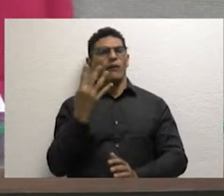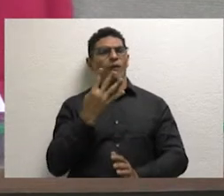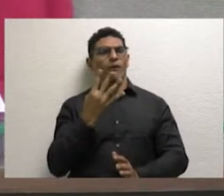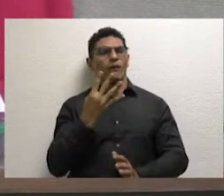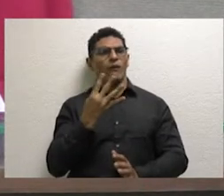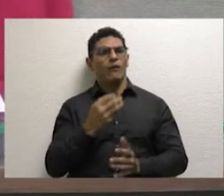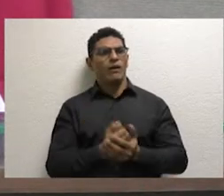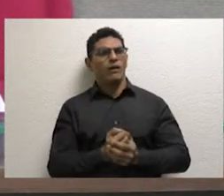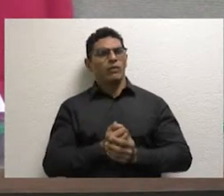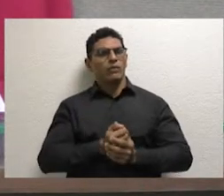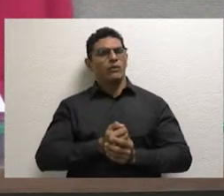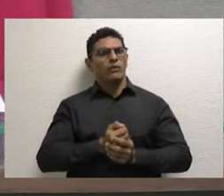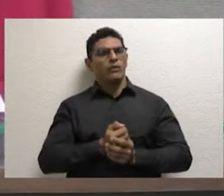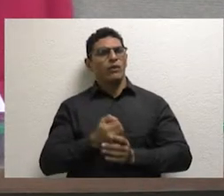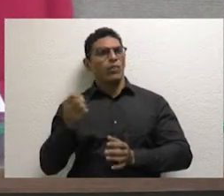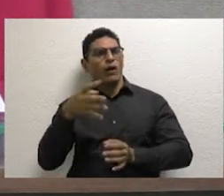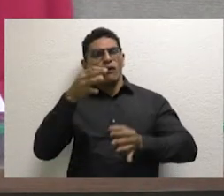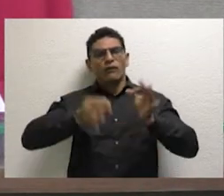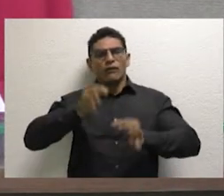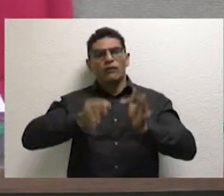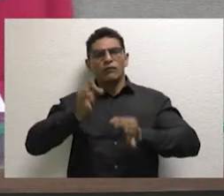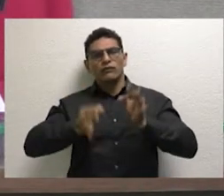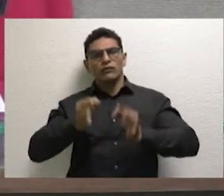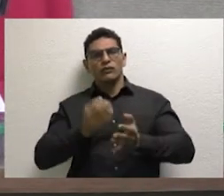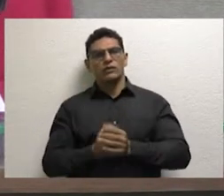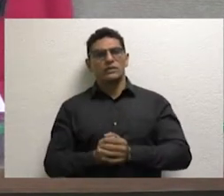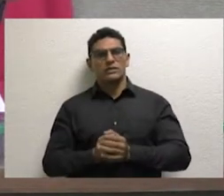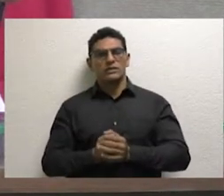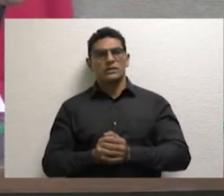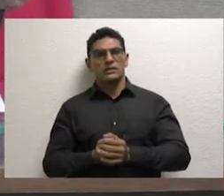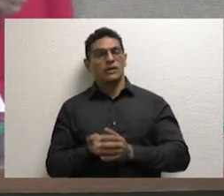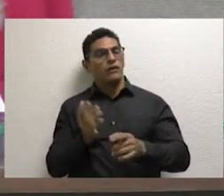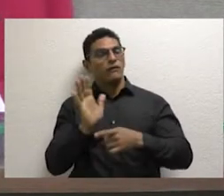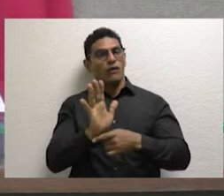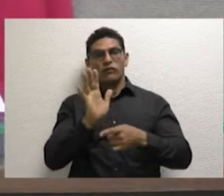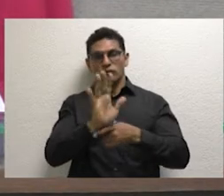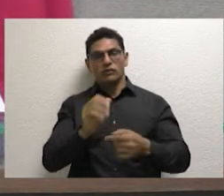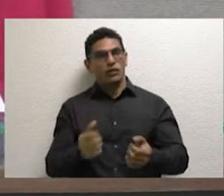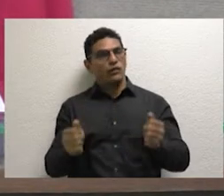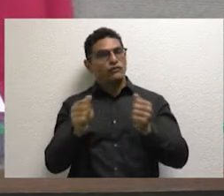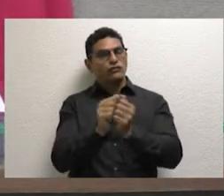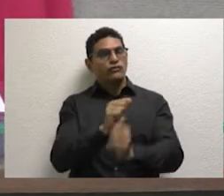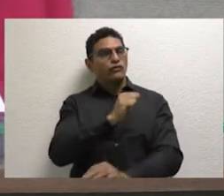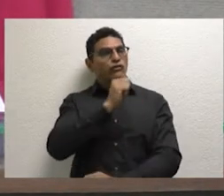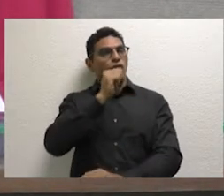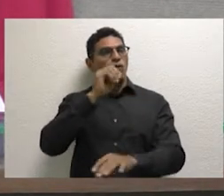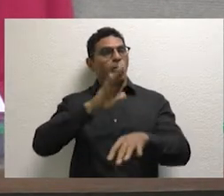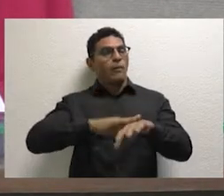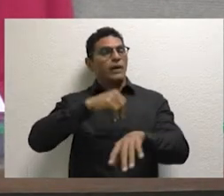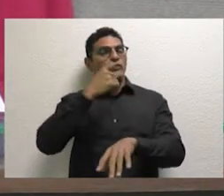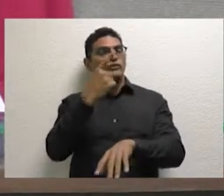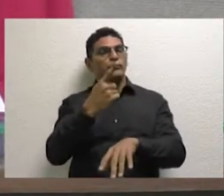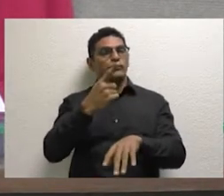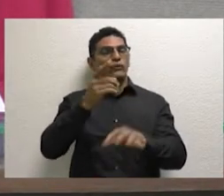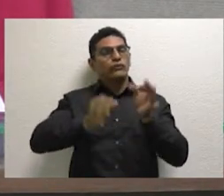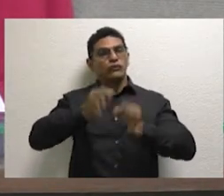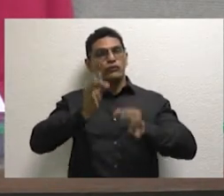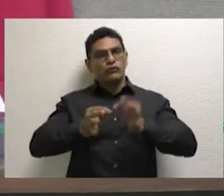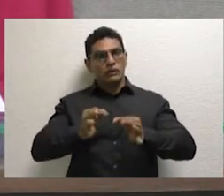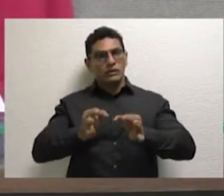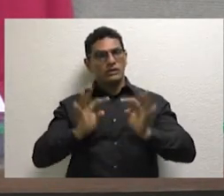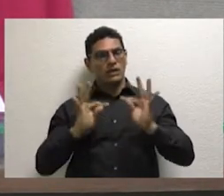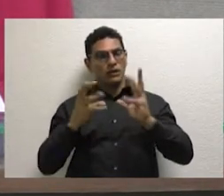nove defensores, que vão somar mais um que já existia lá no município, e que esses, e que lá é um polo,